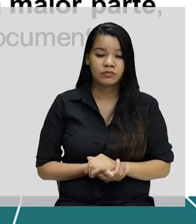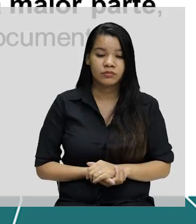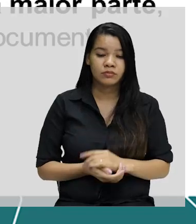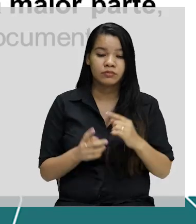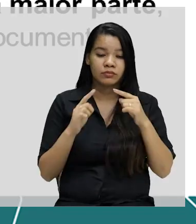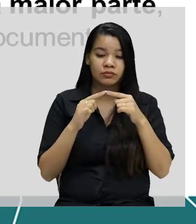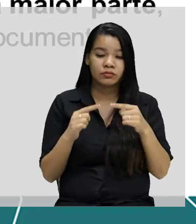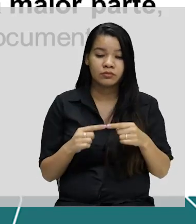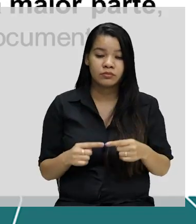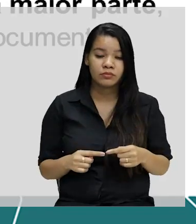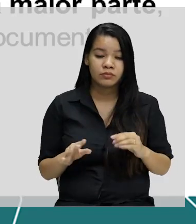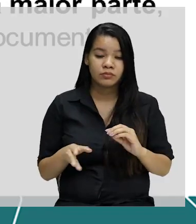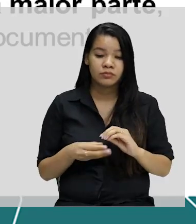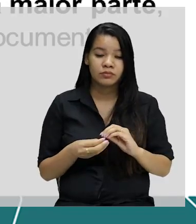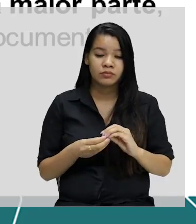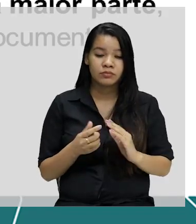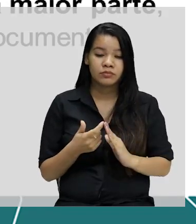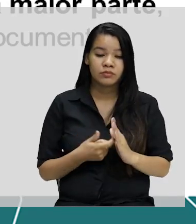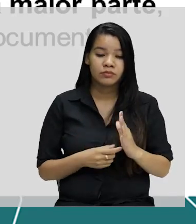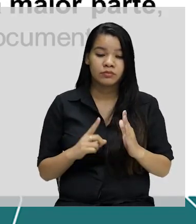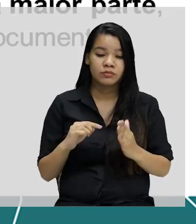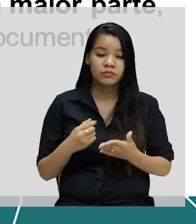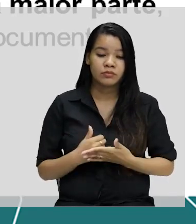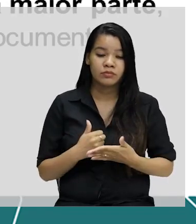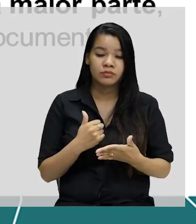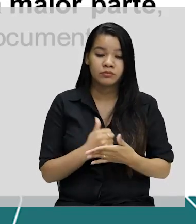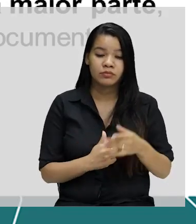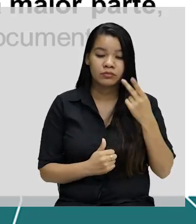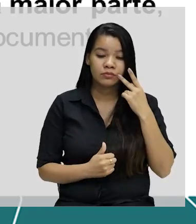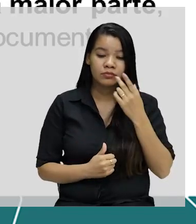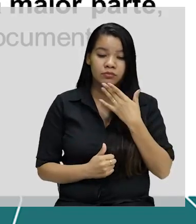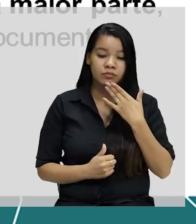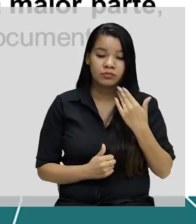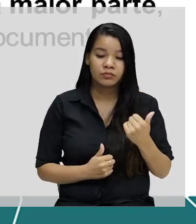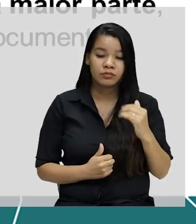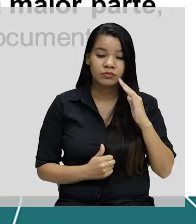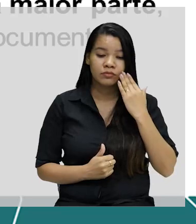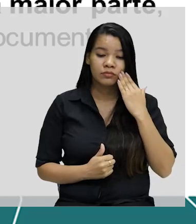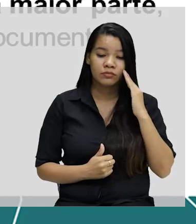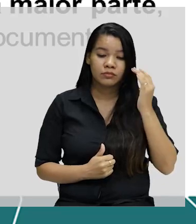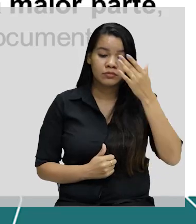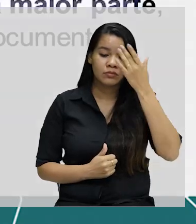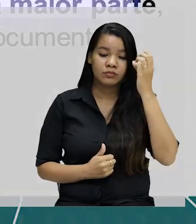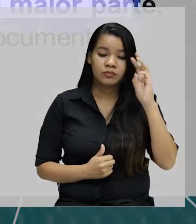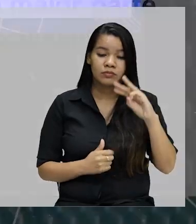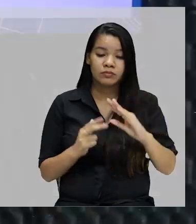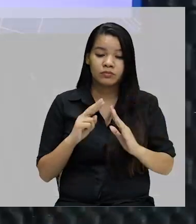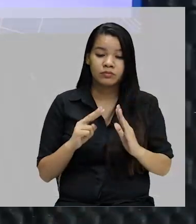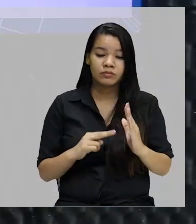Concordar dentro do texto é contribuir para o melhor entendimento de quem ler o meu